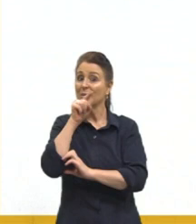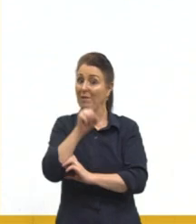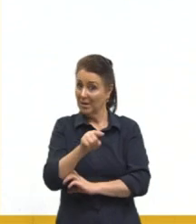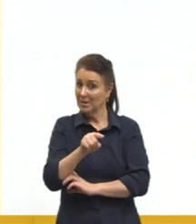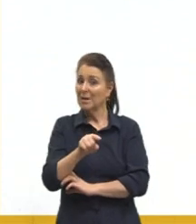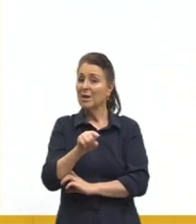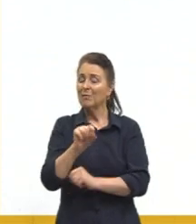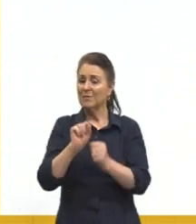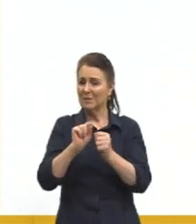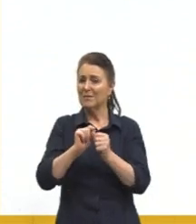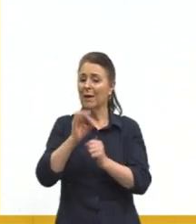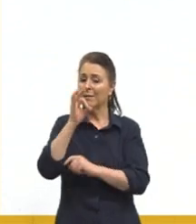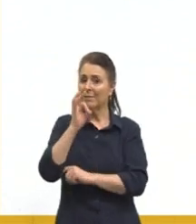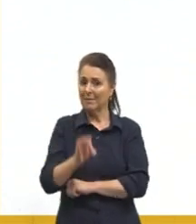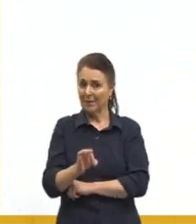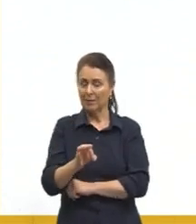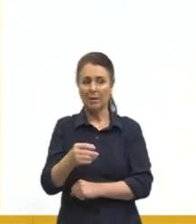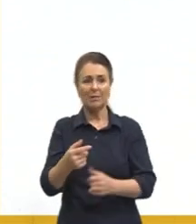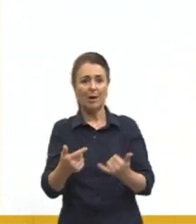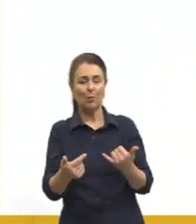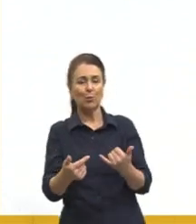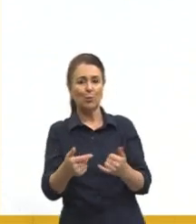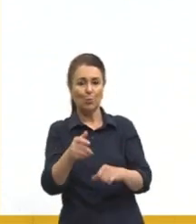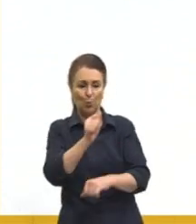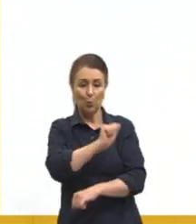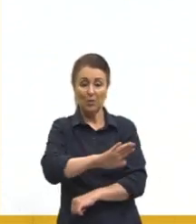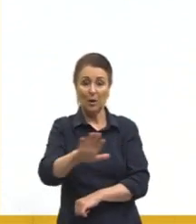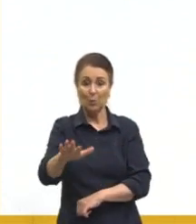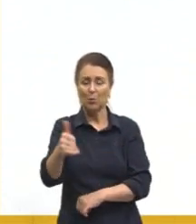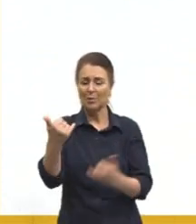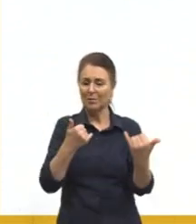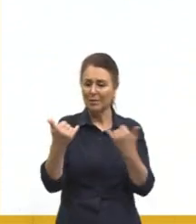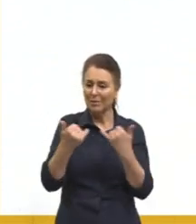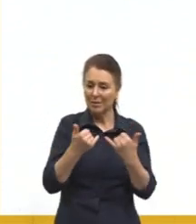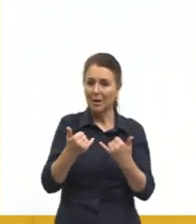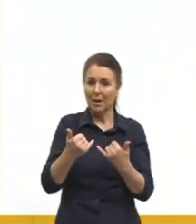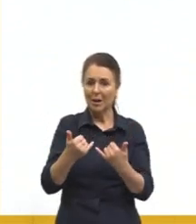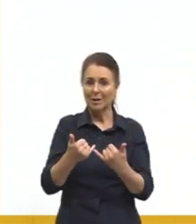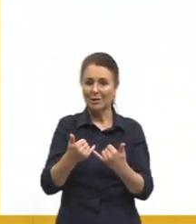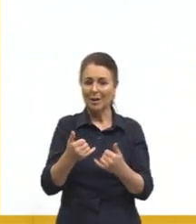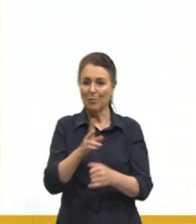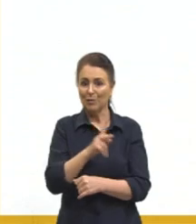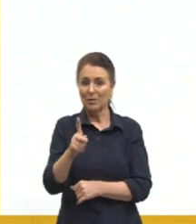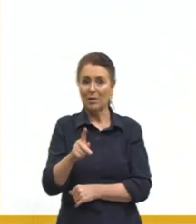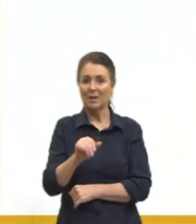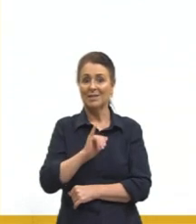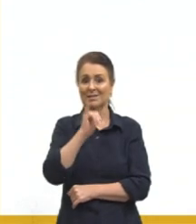os alunos comentando falou né aquela questão do benzeno professora sabia na hora